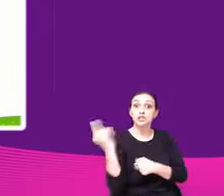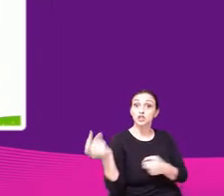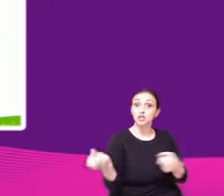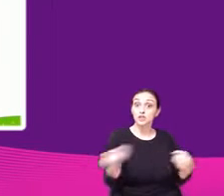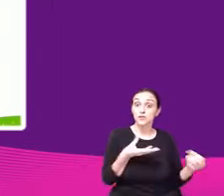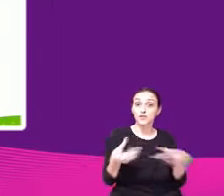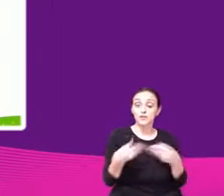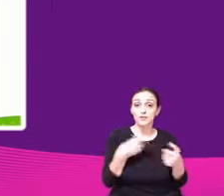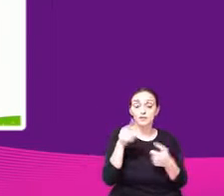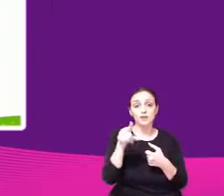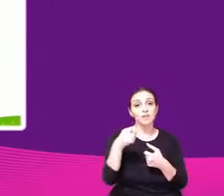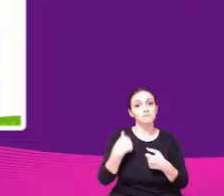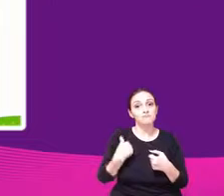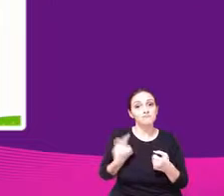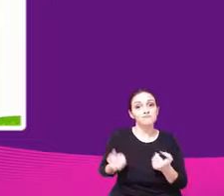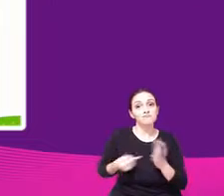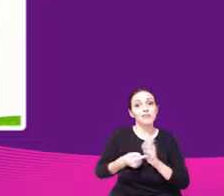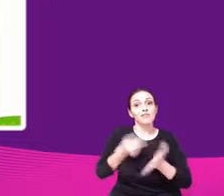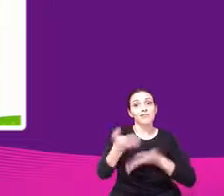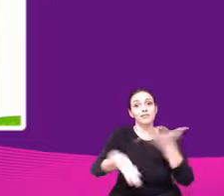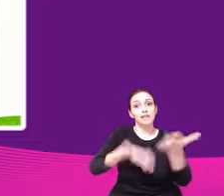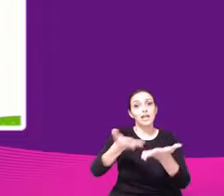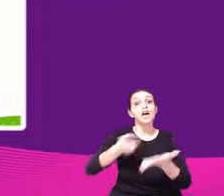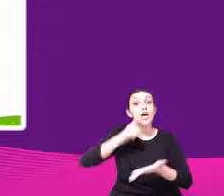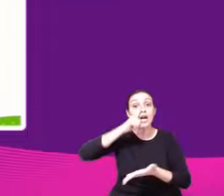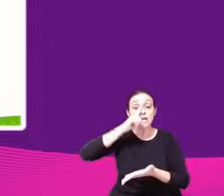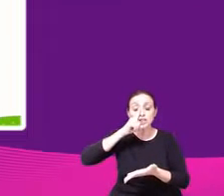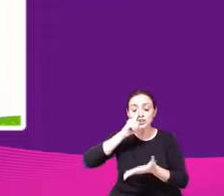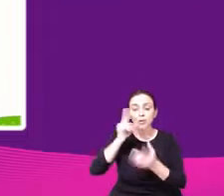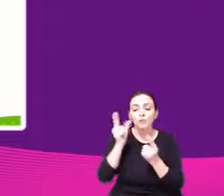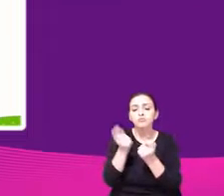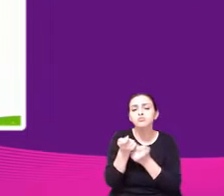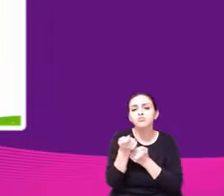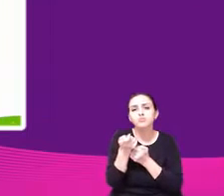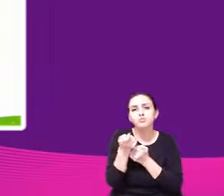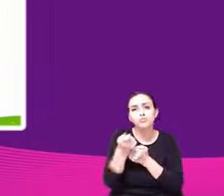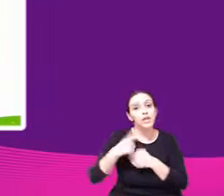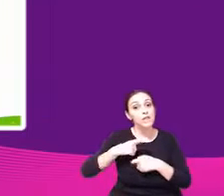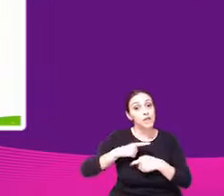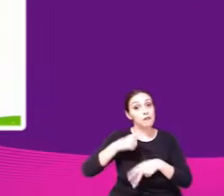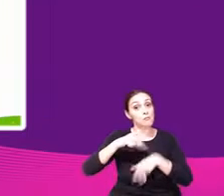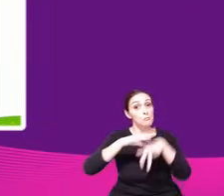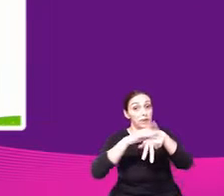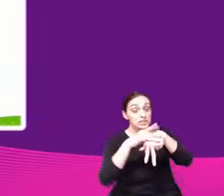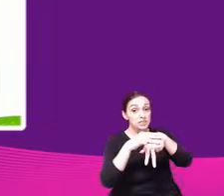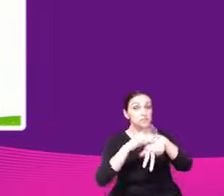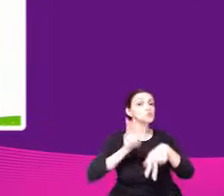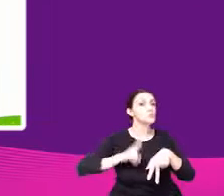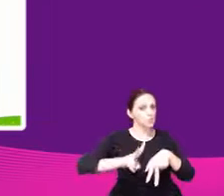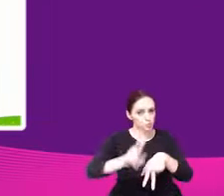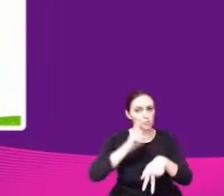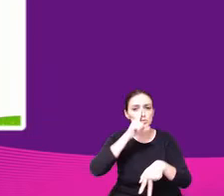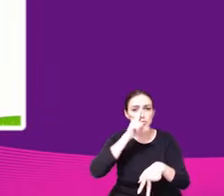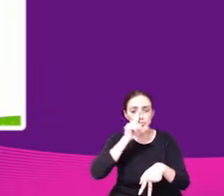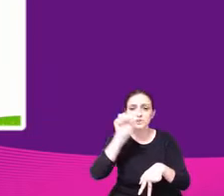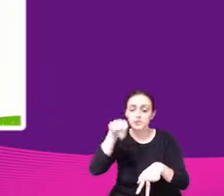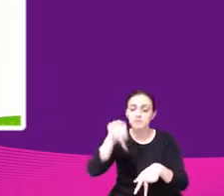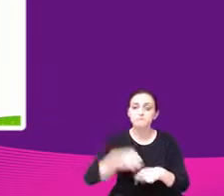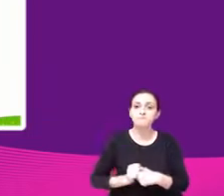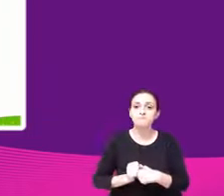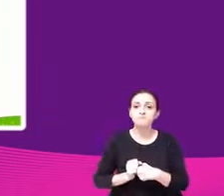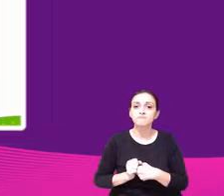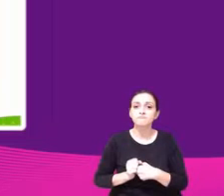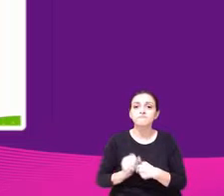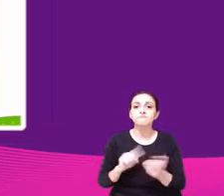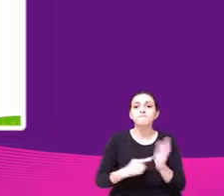isso, você continua com risco residual, ou seja, muitos desses pacientes continuam com risco, que na verdade define muito,